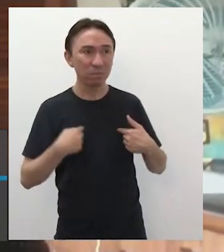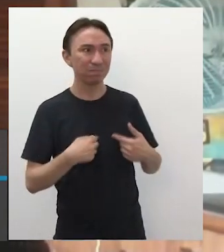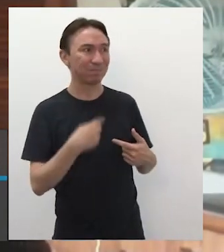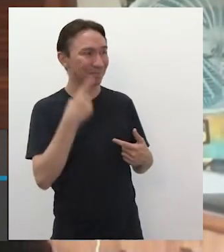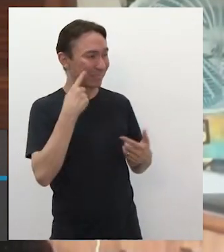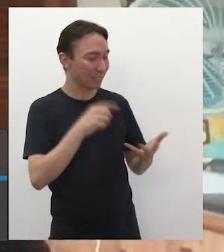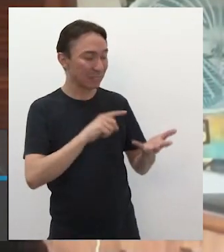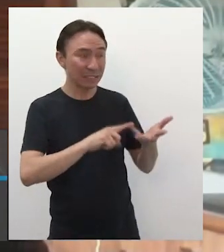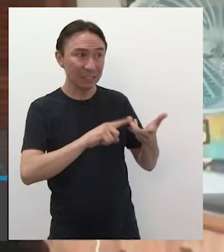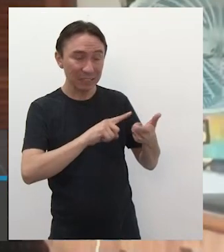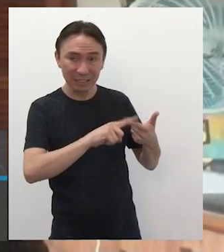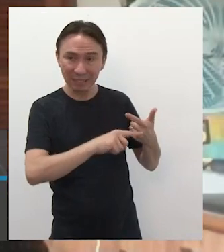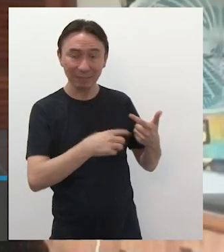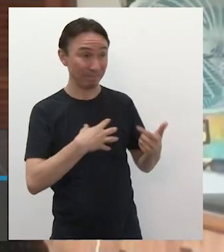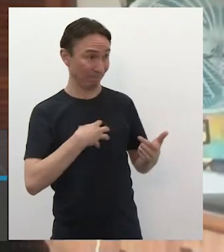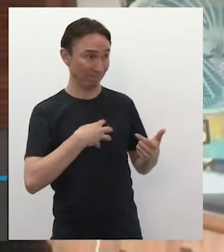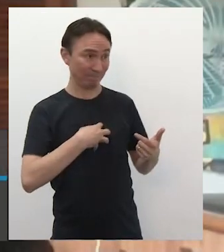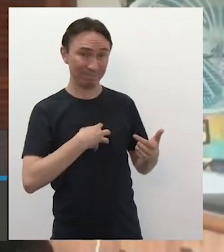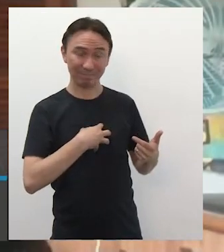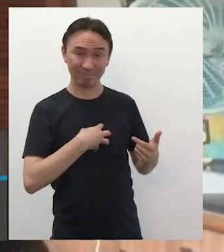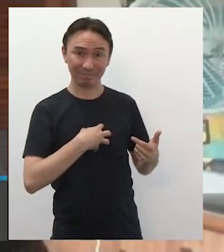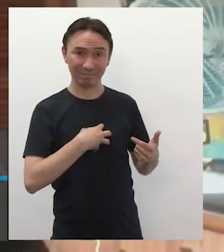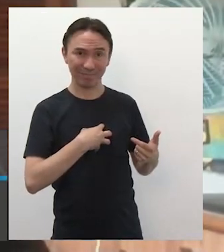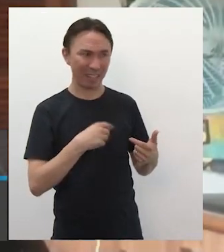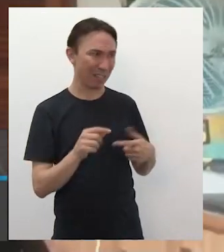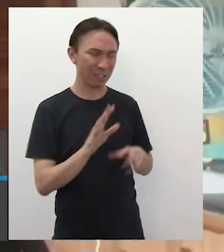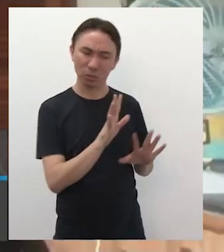uma fala sobre a minha personalidade é de